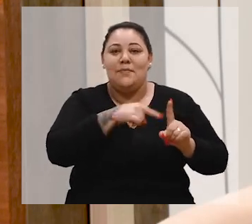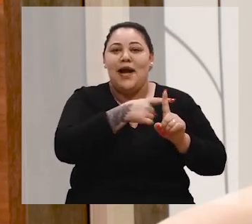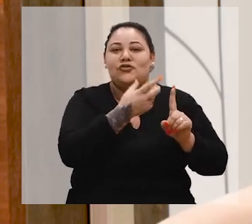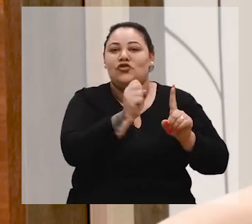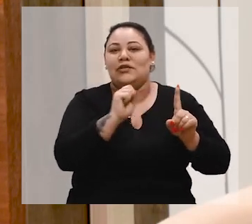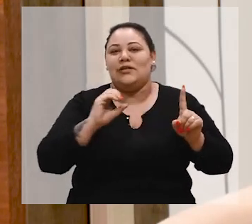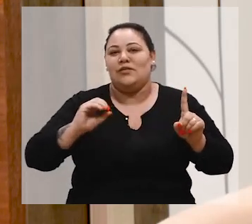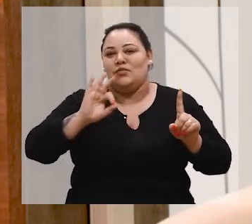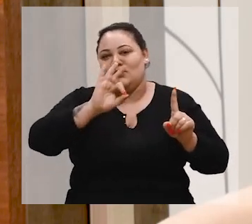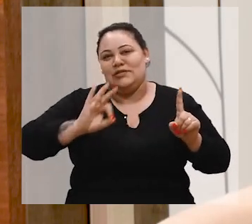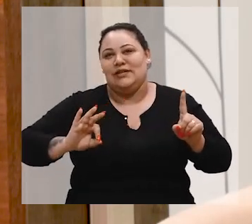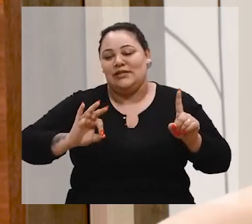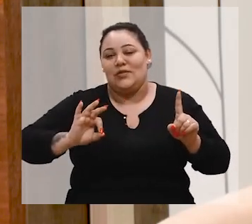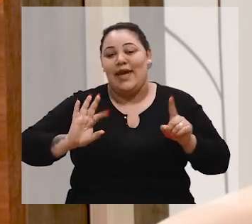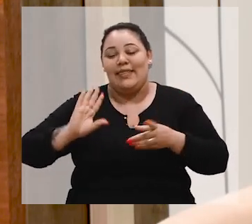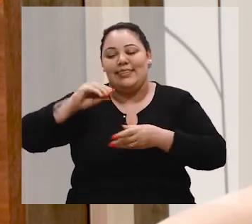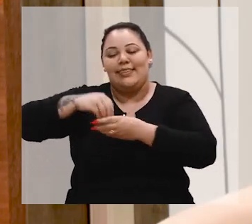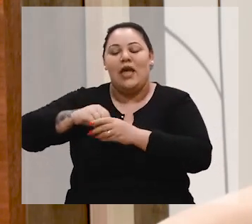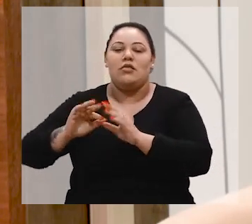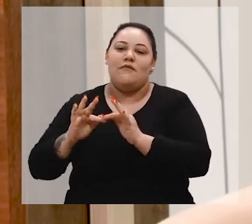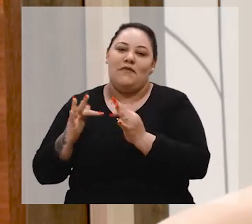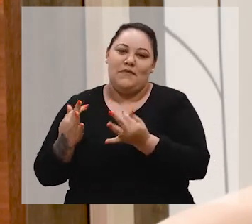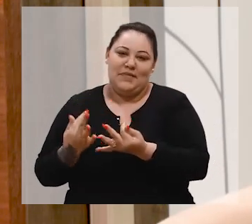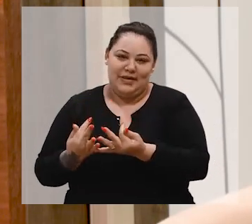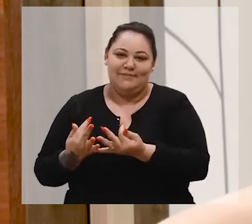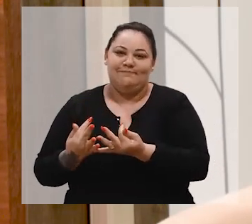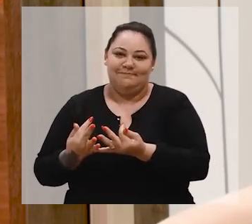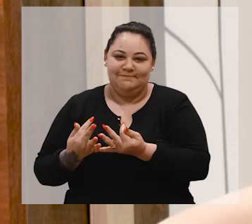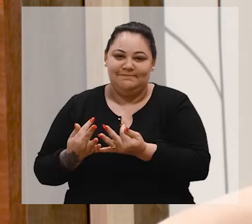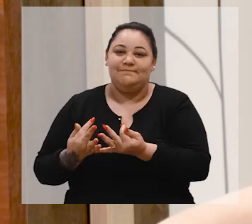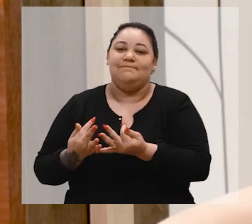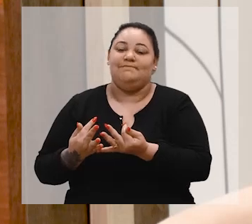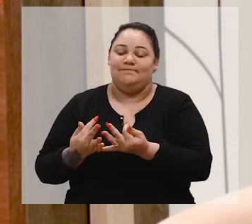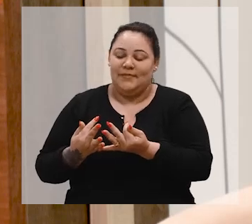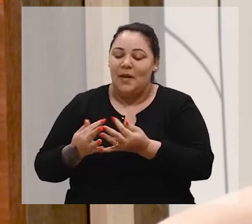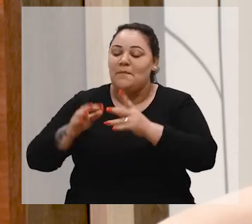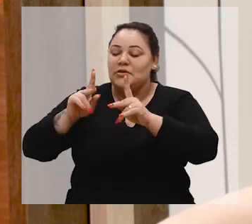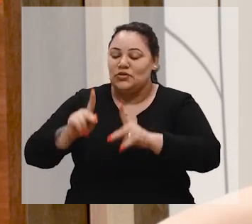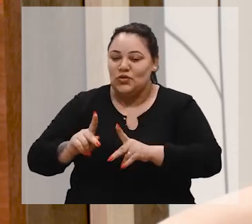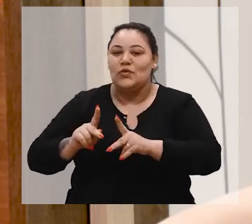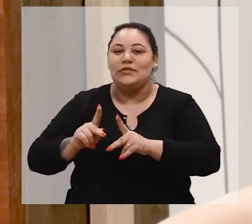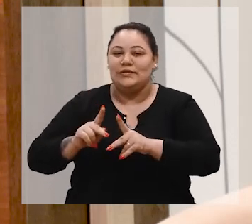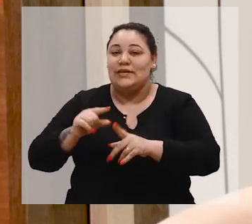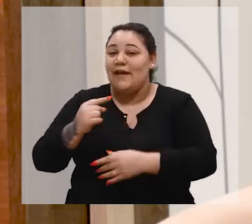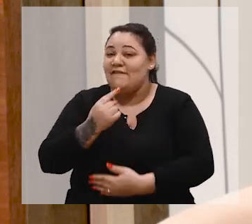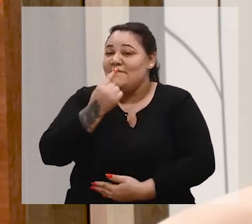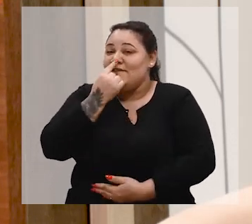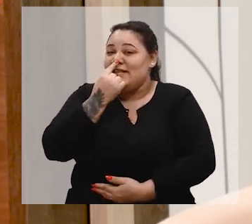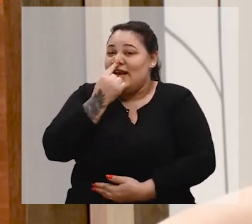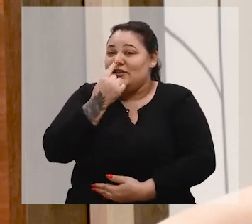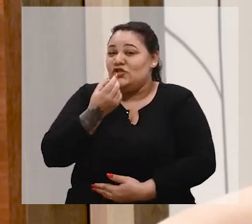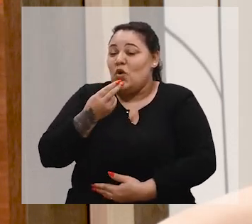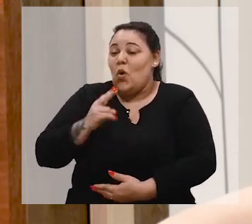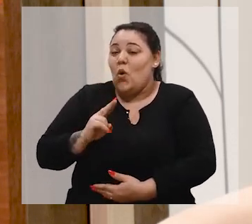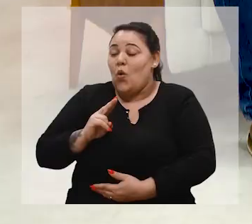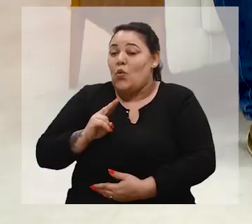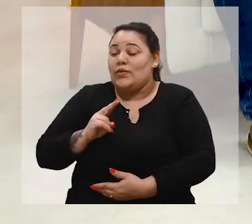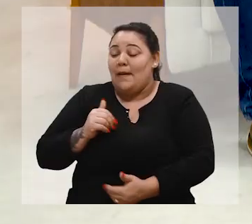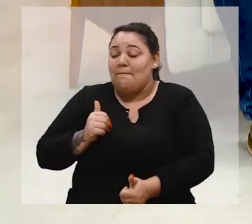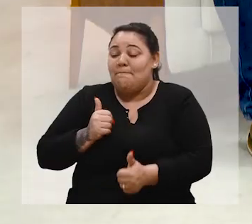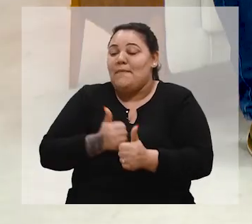vezes, mais de 80% dos casos é intrafamiliar. São cometidos por familiares ou pessoas muito próximas à